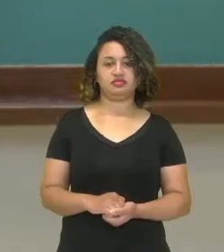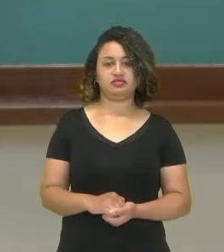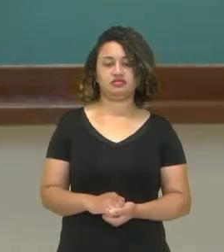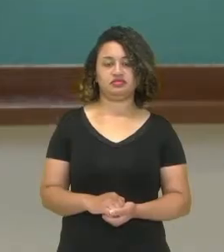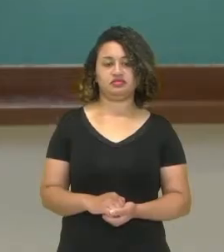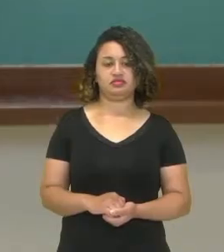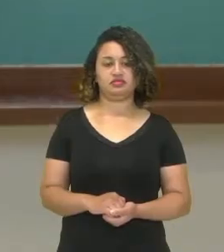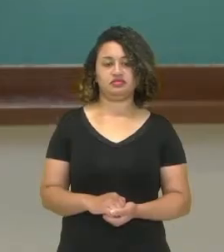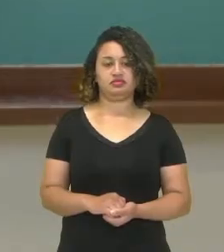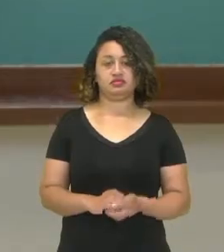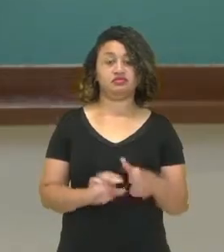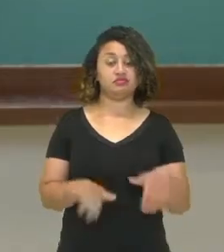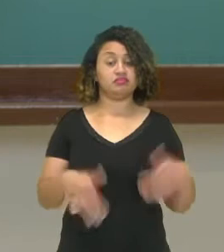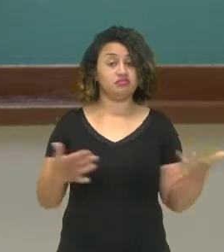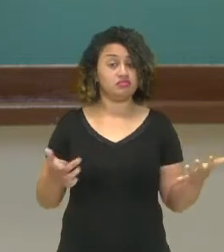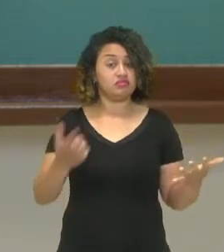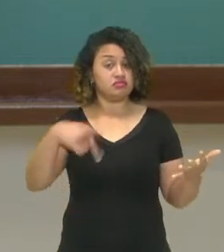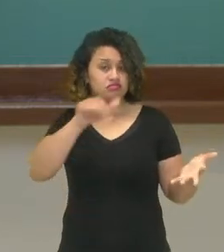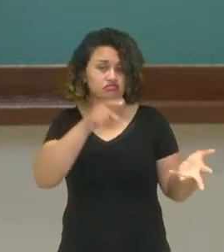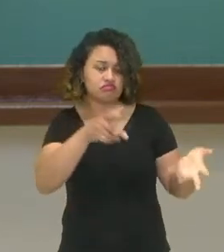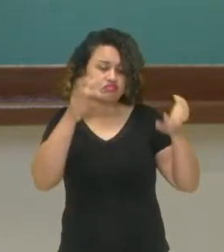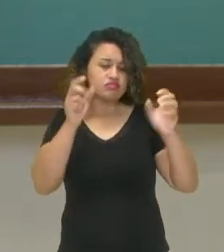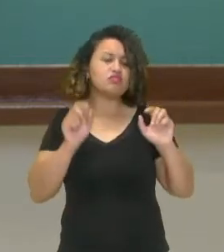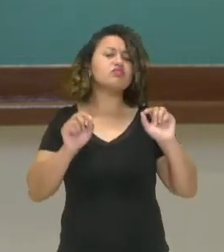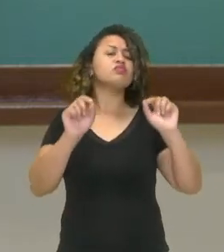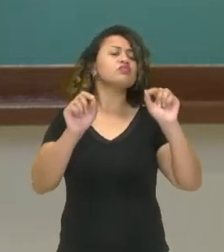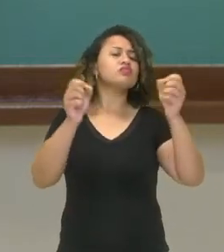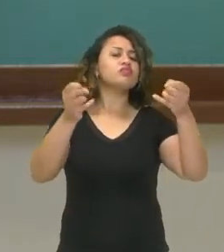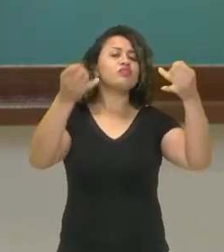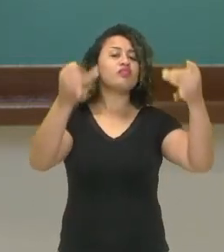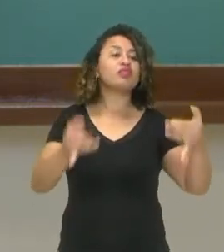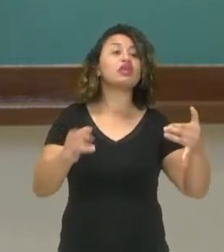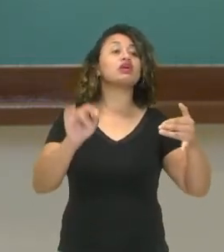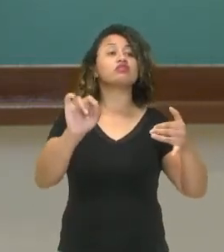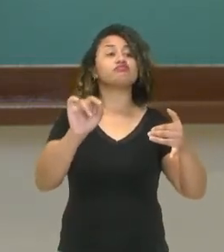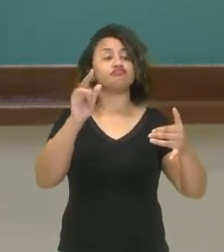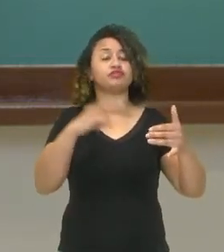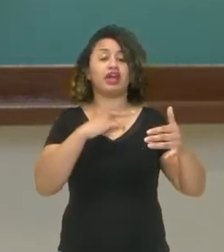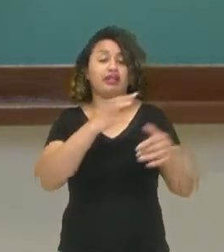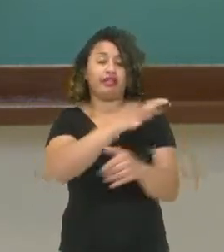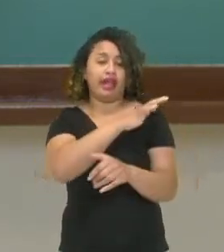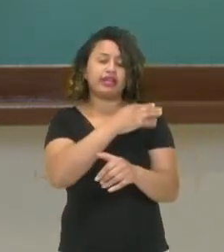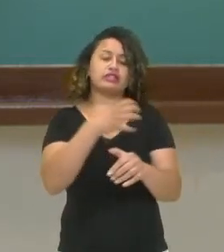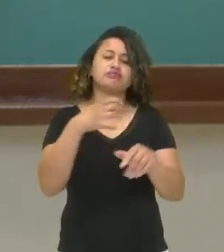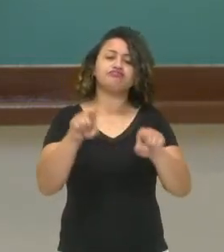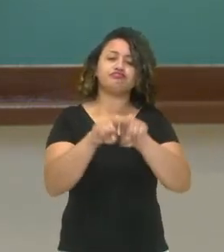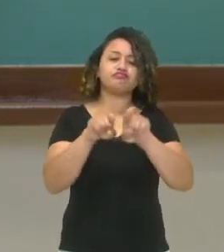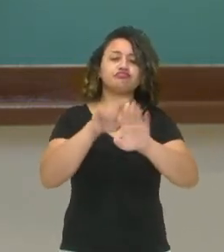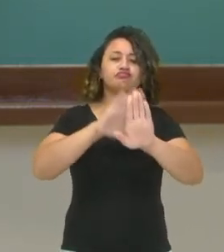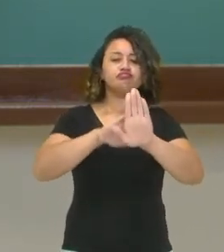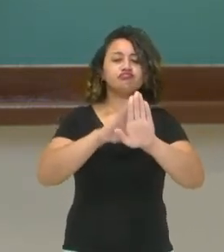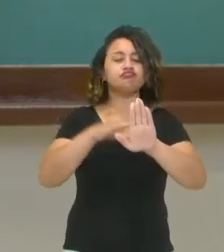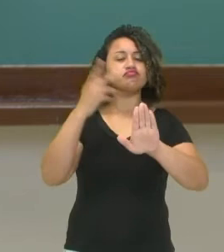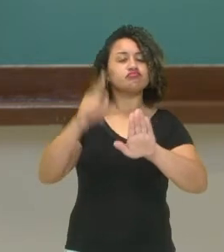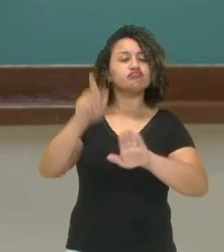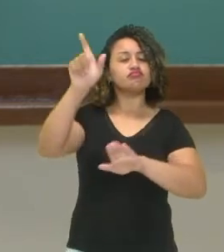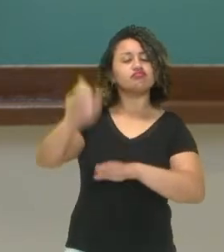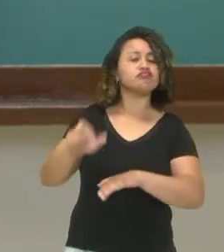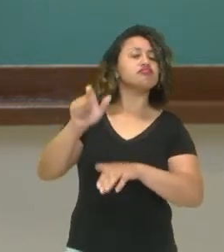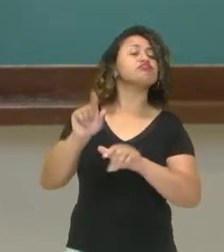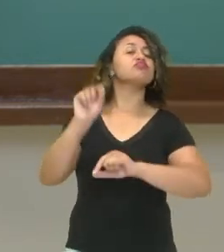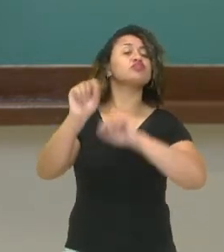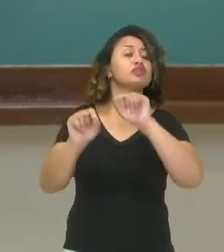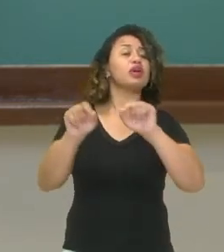Gente, se vocês prestaram atenção no que eu falei, vocês chegam à conclusão de que as premissas técnicas e ideológicas estavam relacionadas